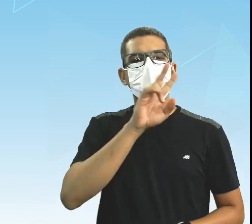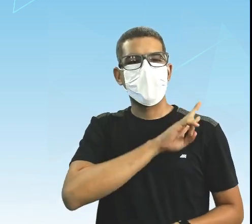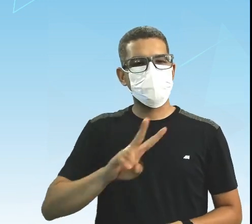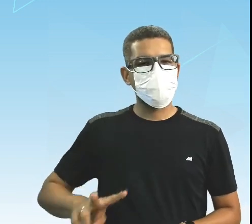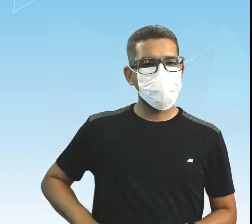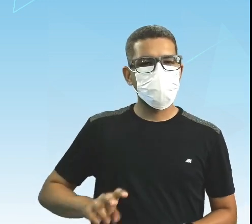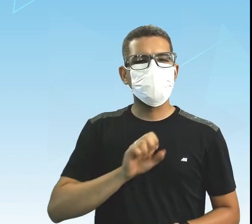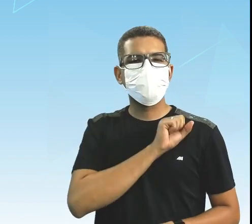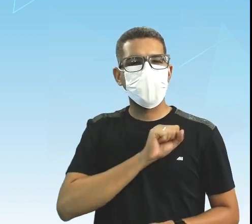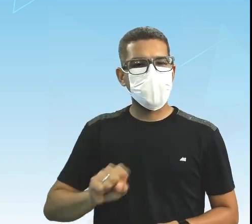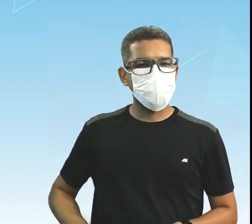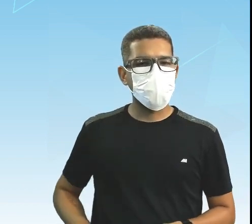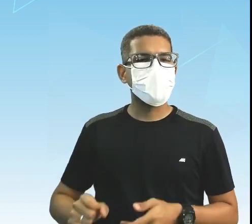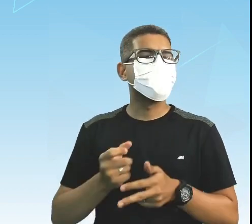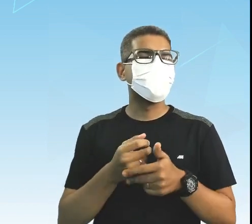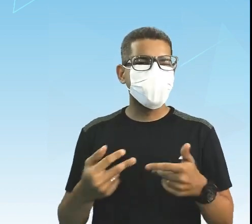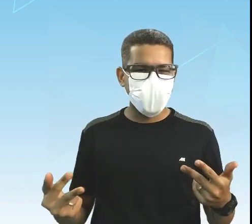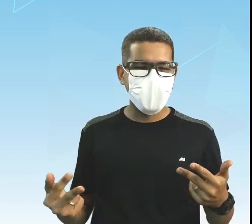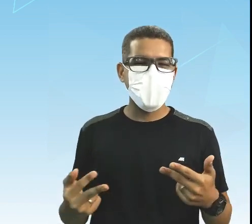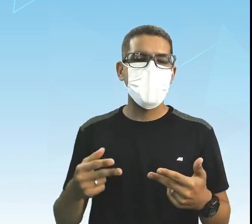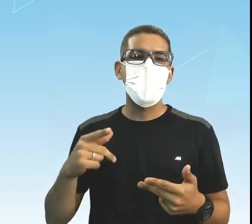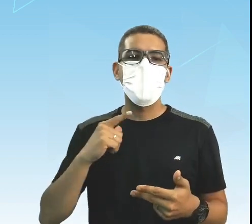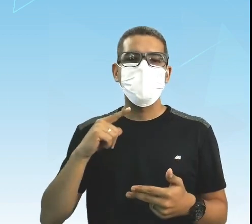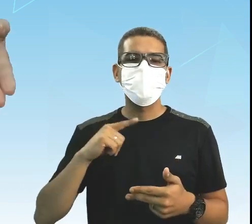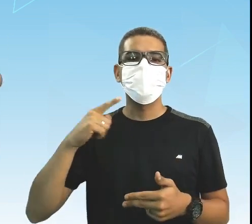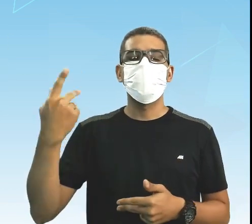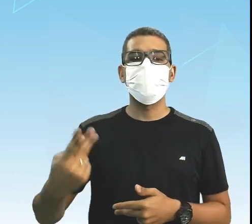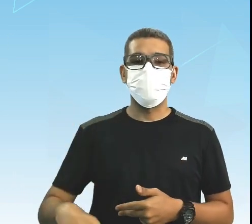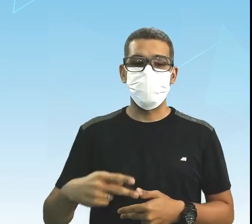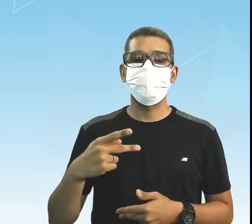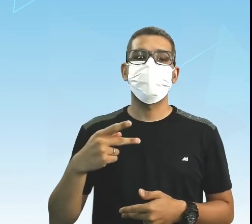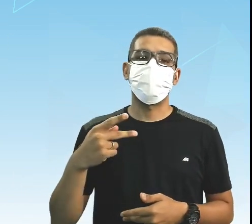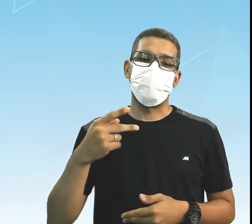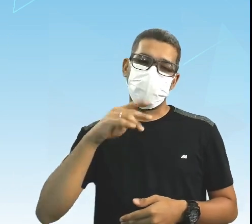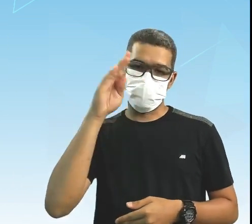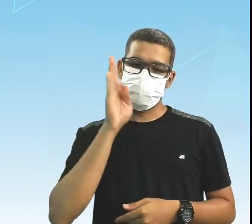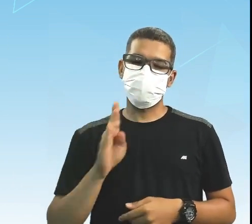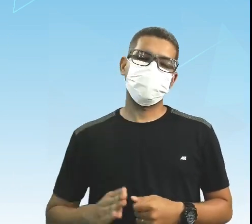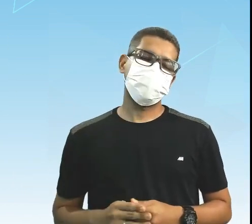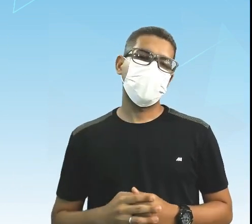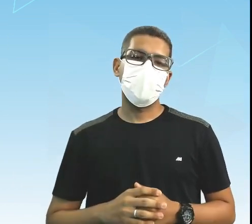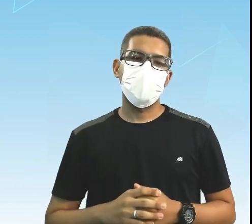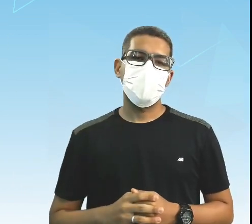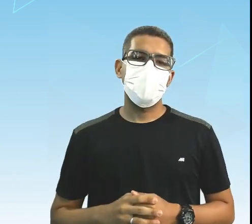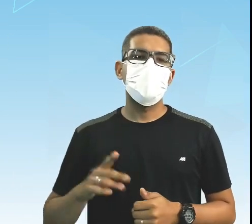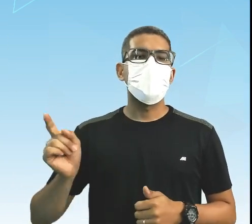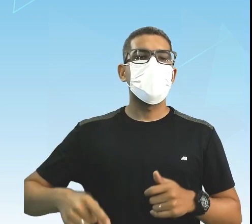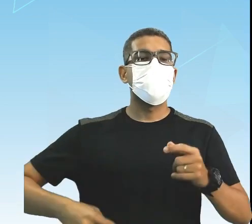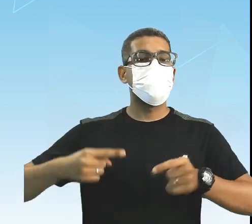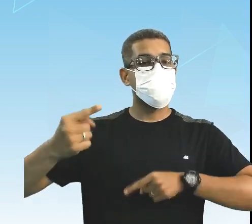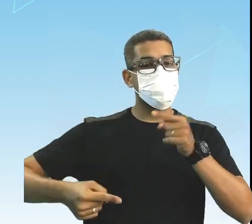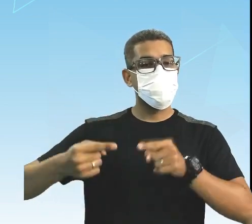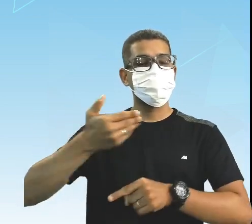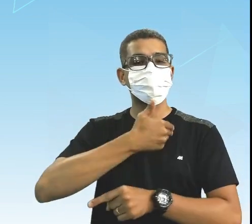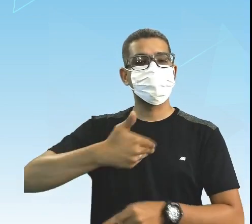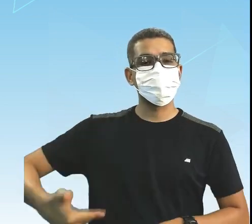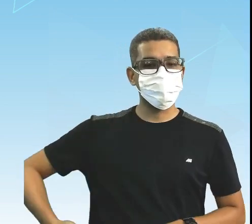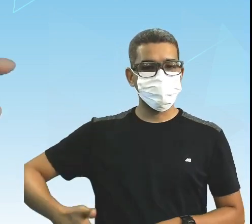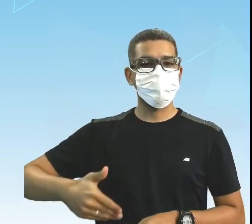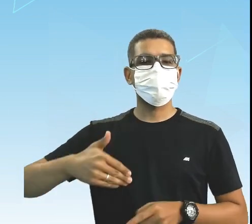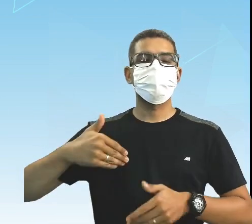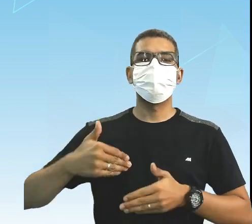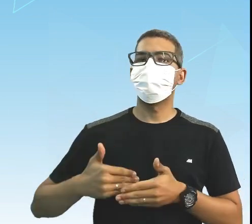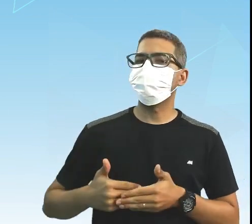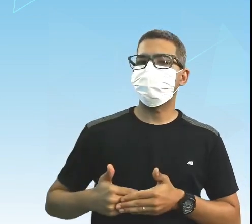nossos direitos e deveres como cidadão brasileiro, fazendo as políticas públicas que vão